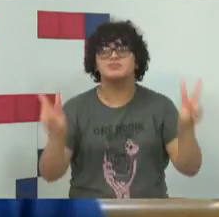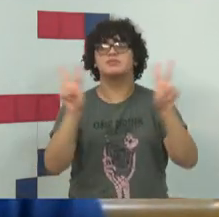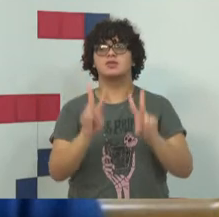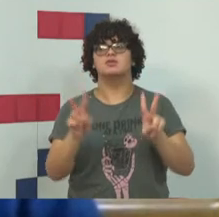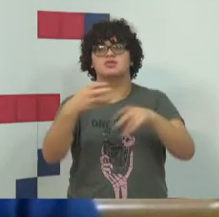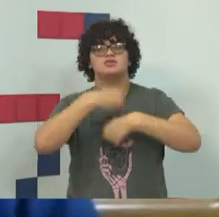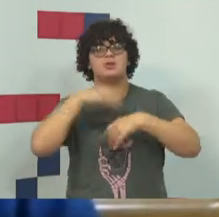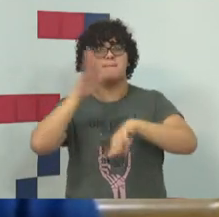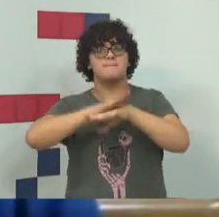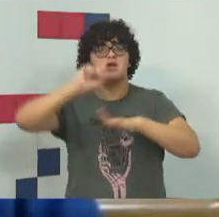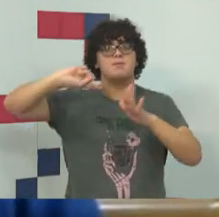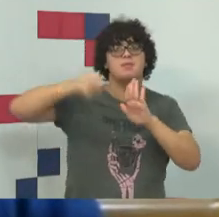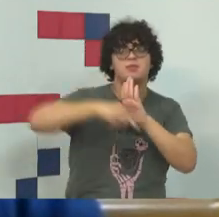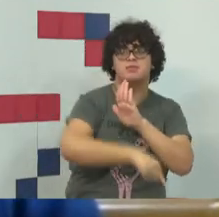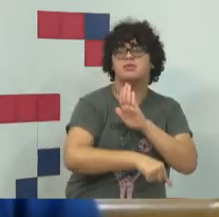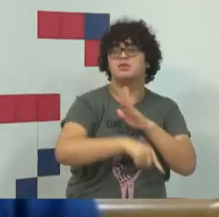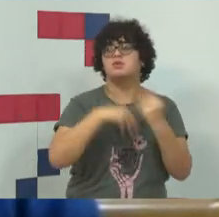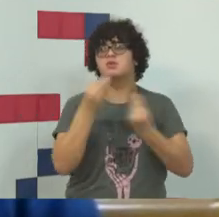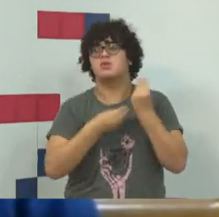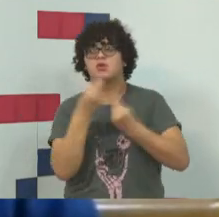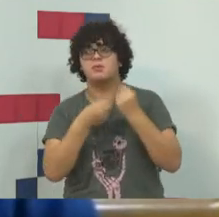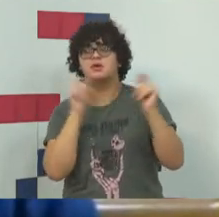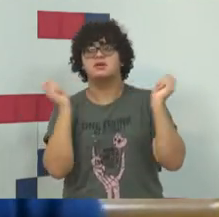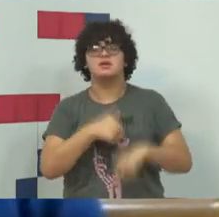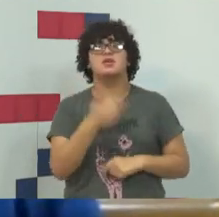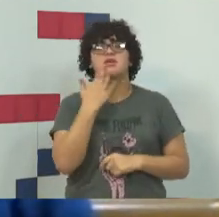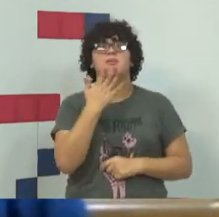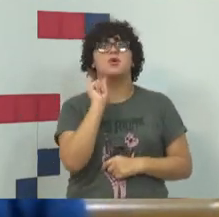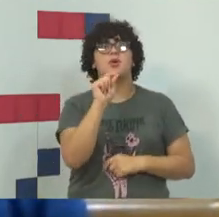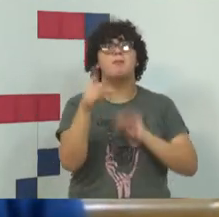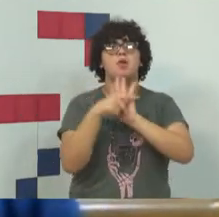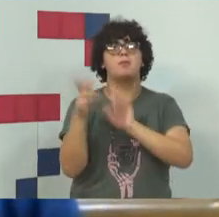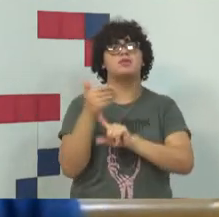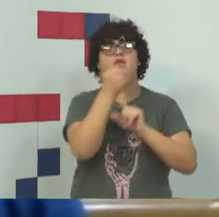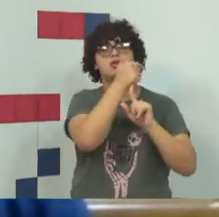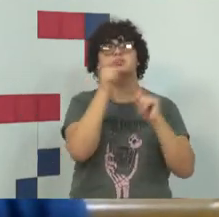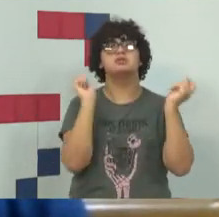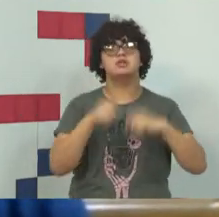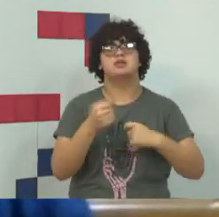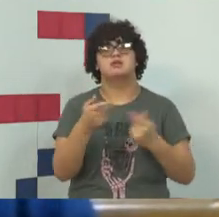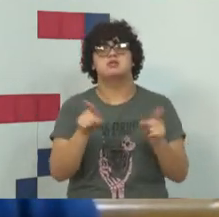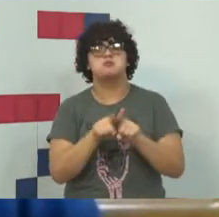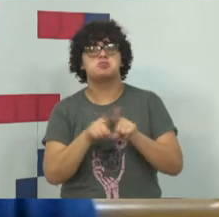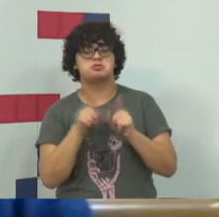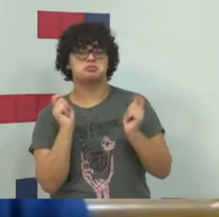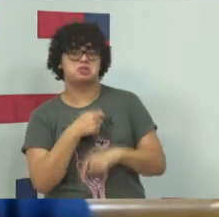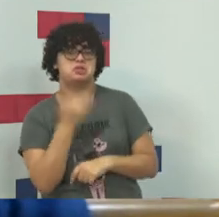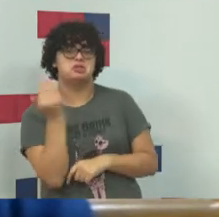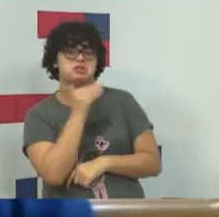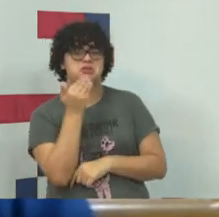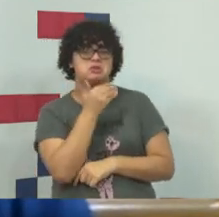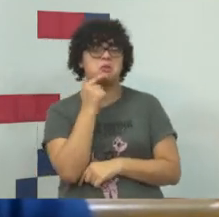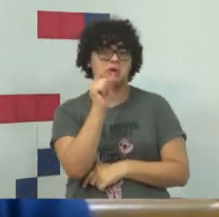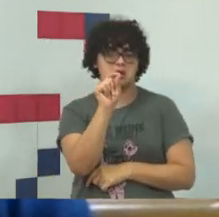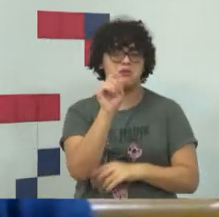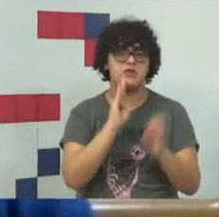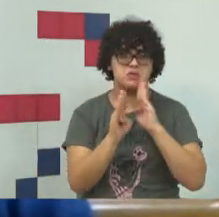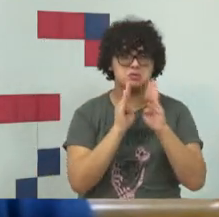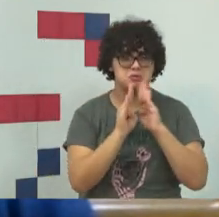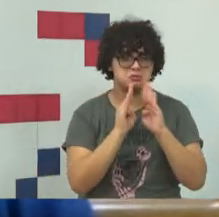profunda, mas a questão tecnológica, eu entendo que no Facebook,